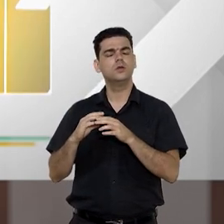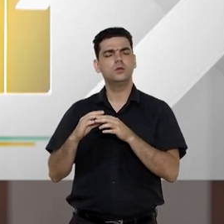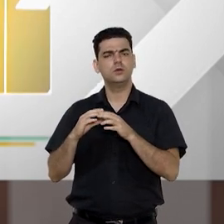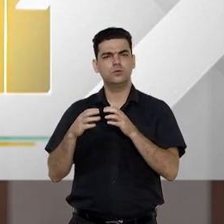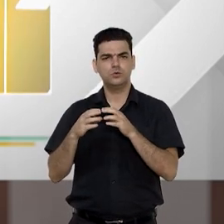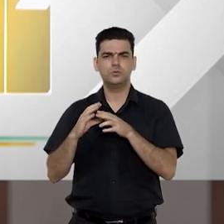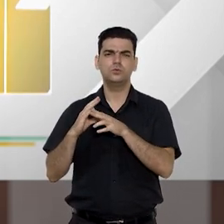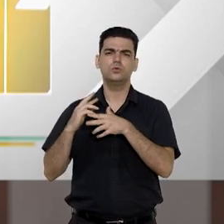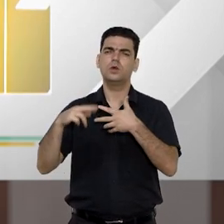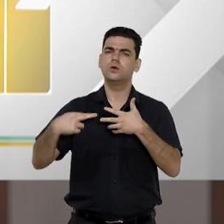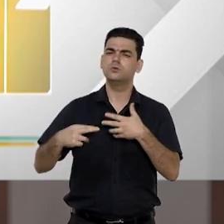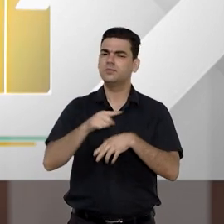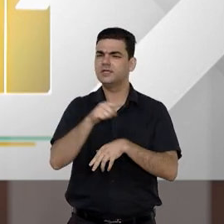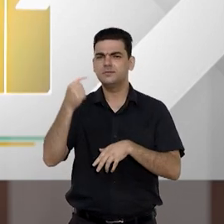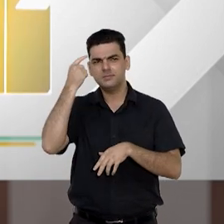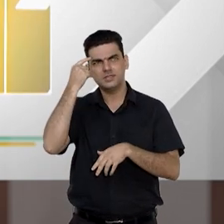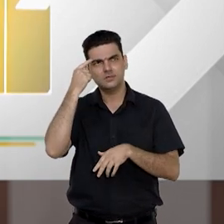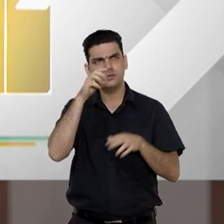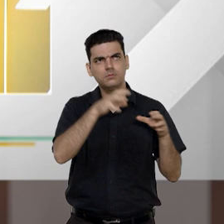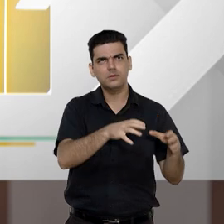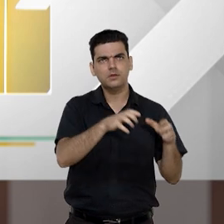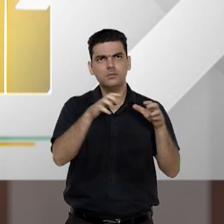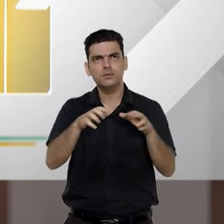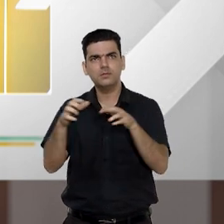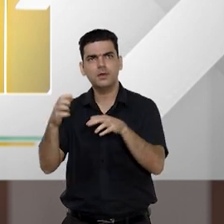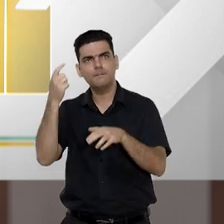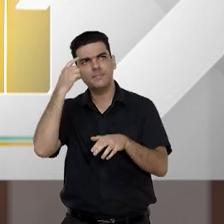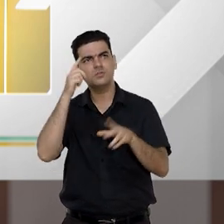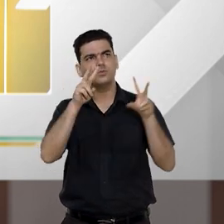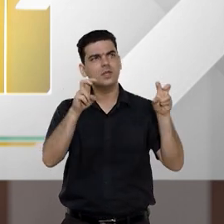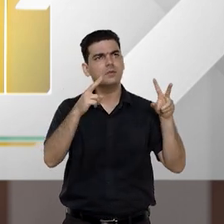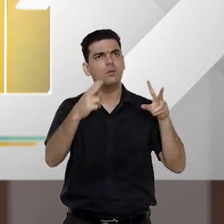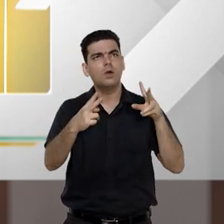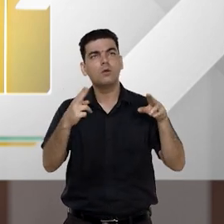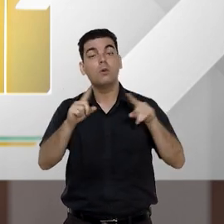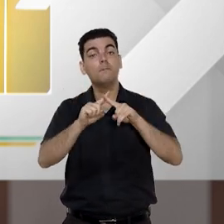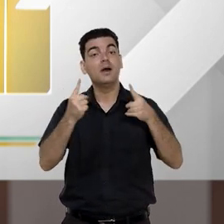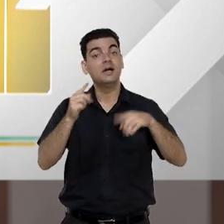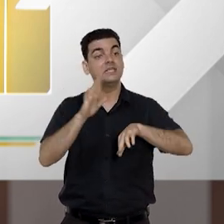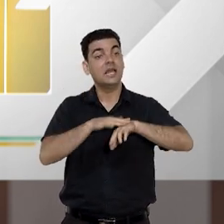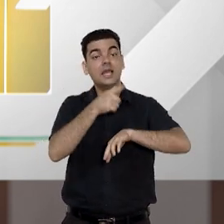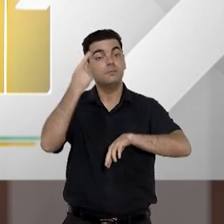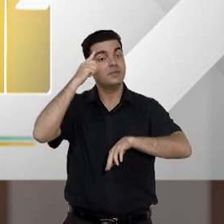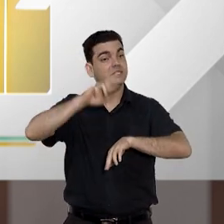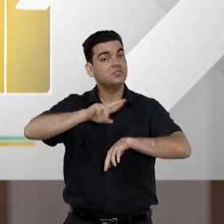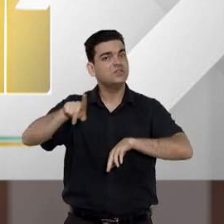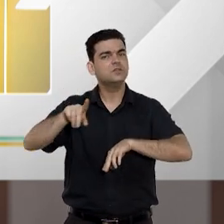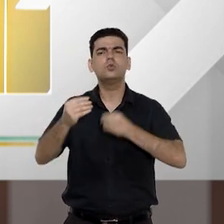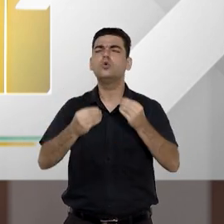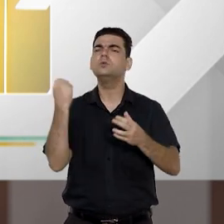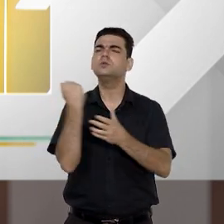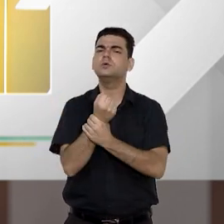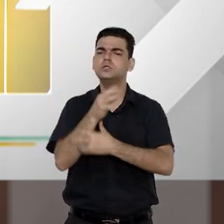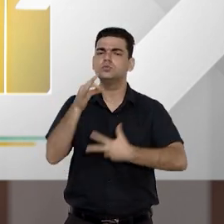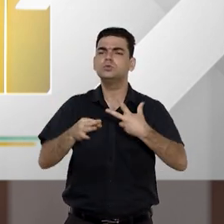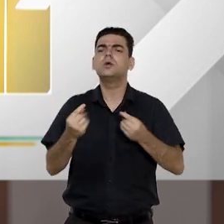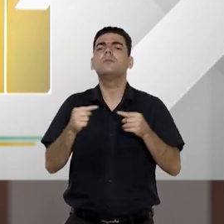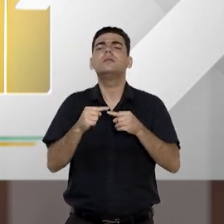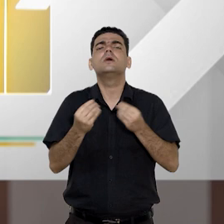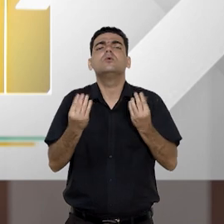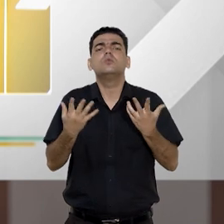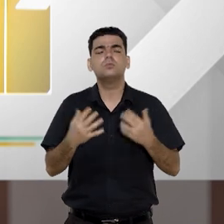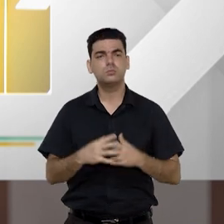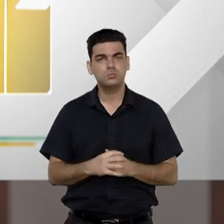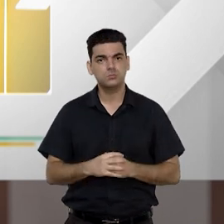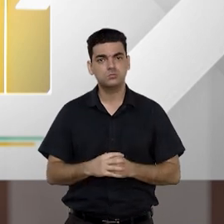turmas recursais diferentes entenderem diversamente sobre o mesmo tema, como é que isso é resolvido em prol da segurança